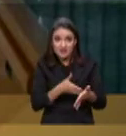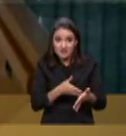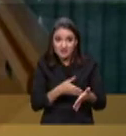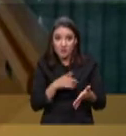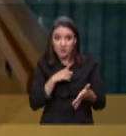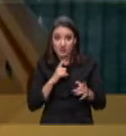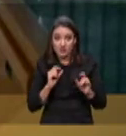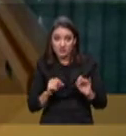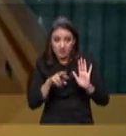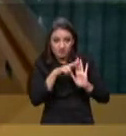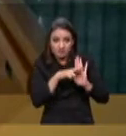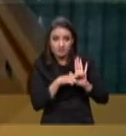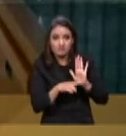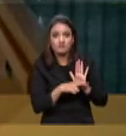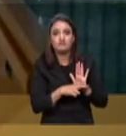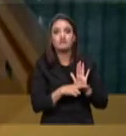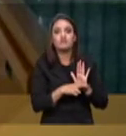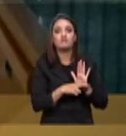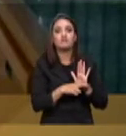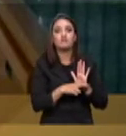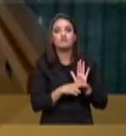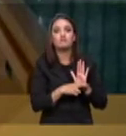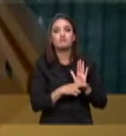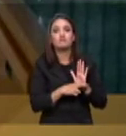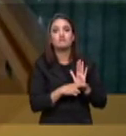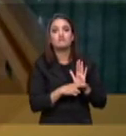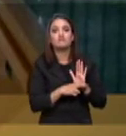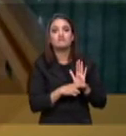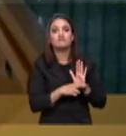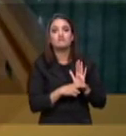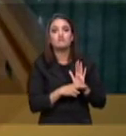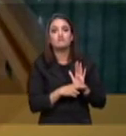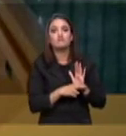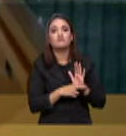estabelecida naquelas normas ainda atenderia aos princípios determinantes